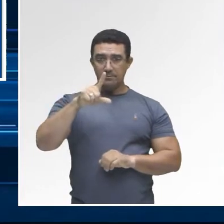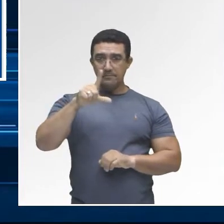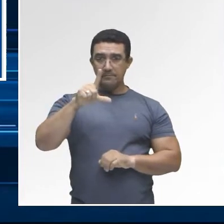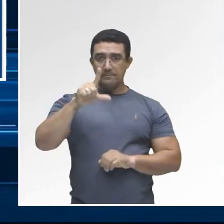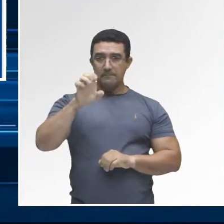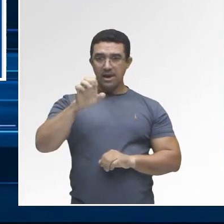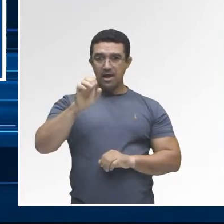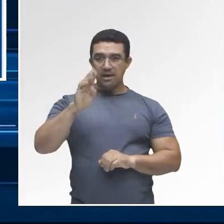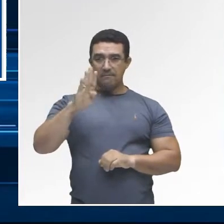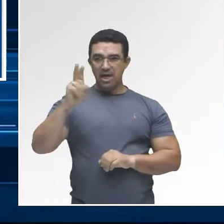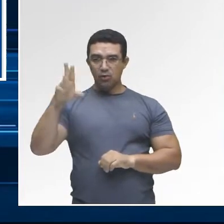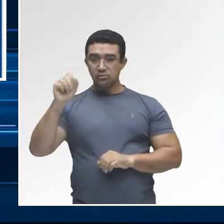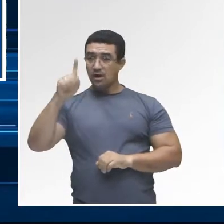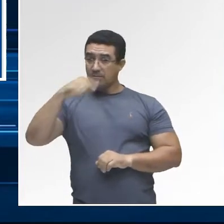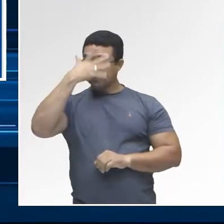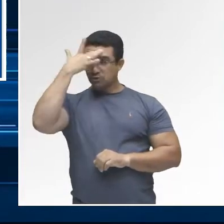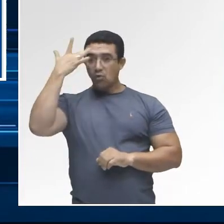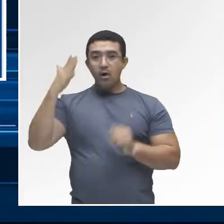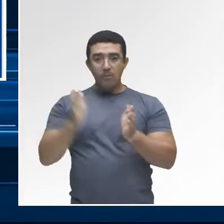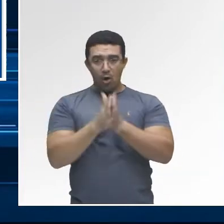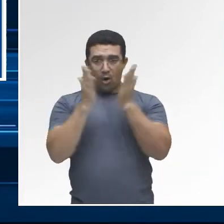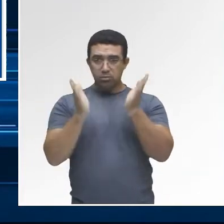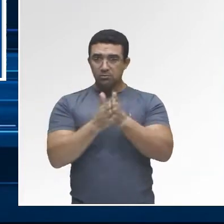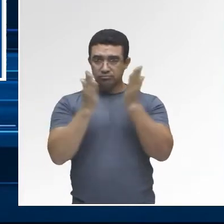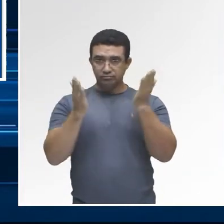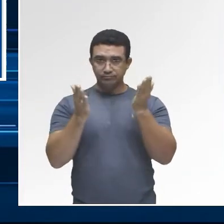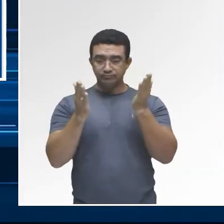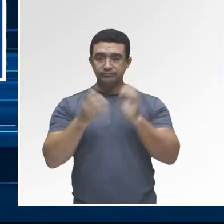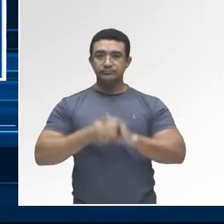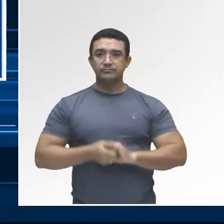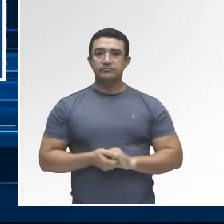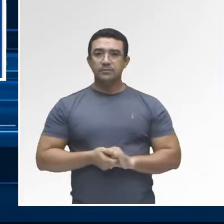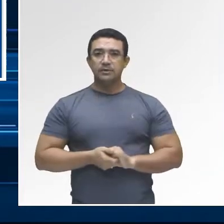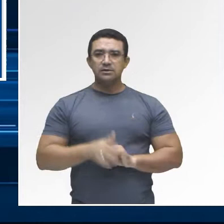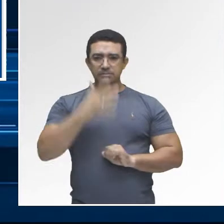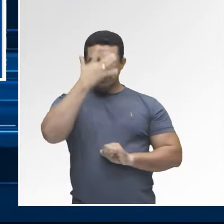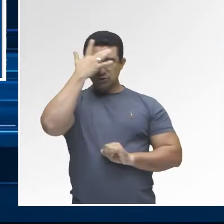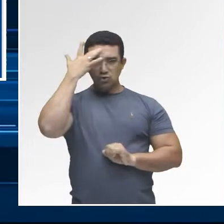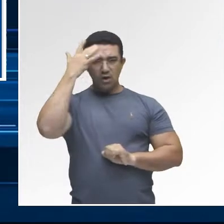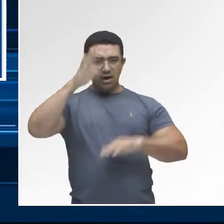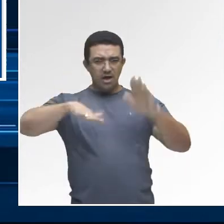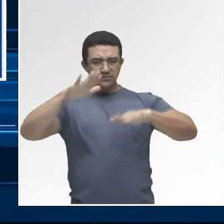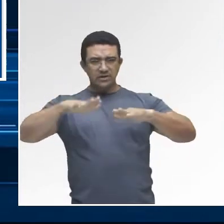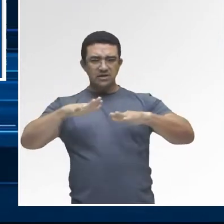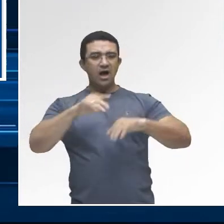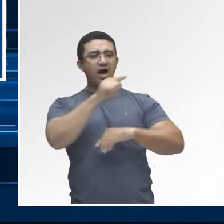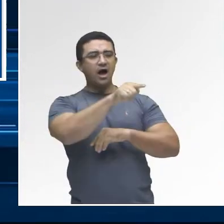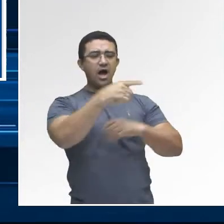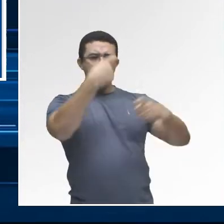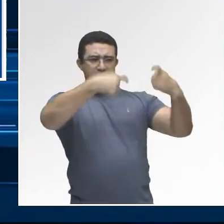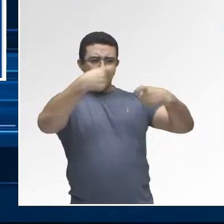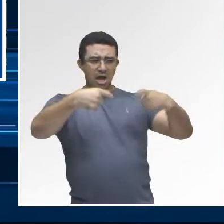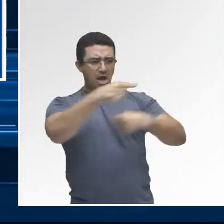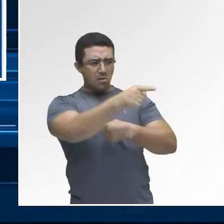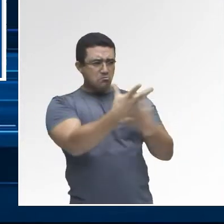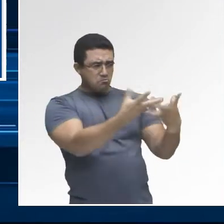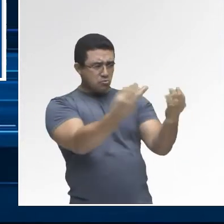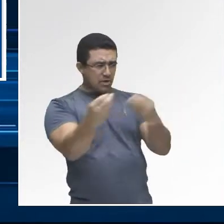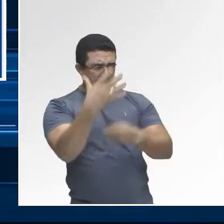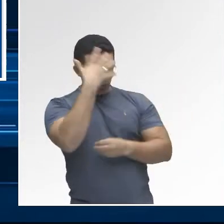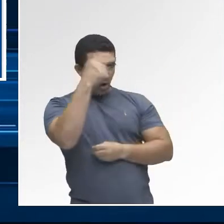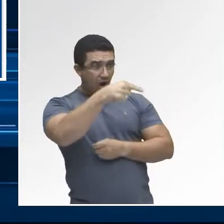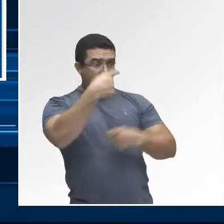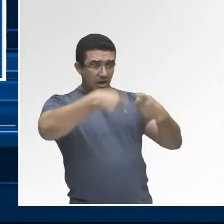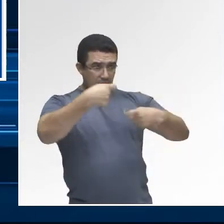adquirir terras e escravos. Então, os prisioneiros de guerra, os vencidos na guerra ou os endividados, a gente vai ver também isso